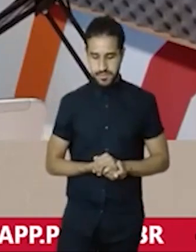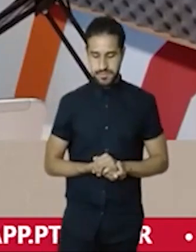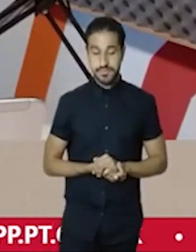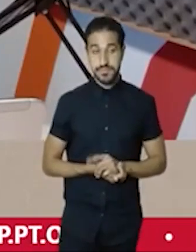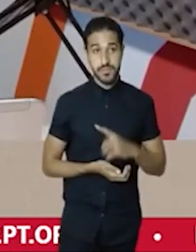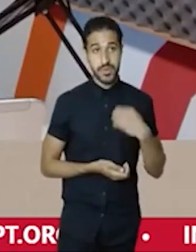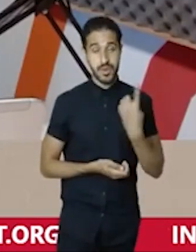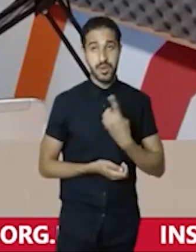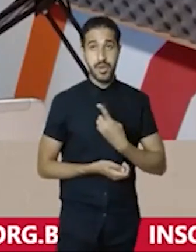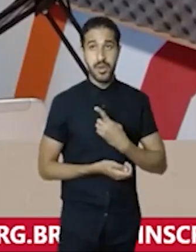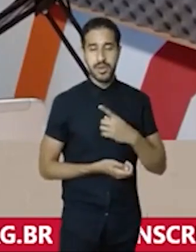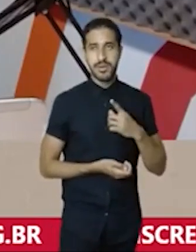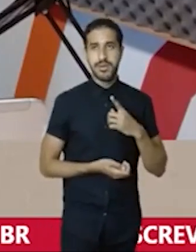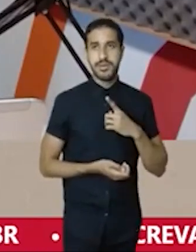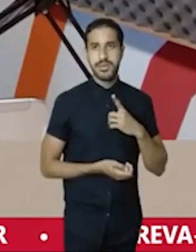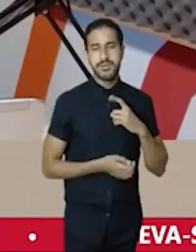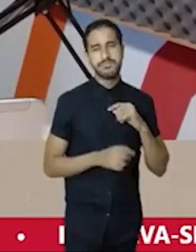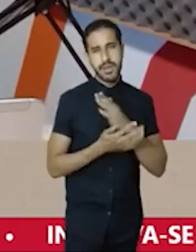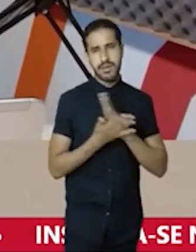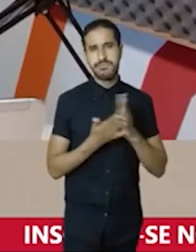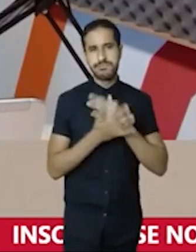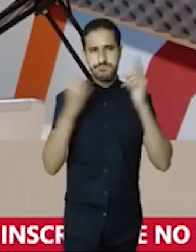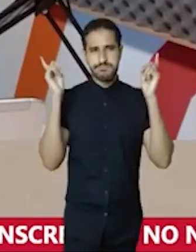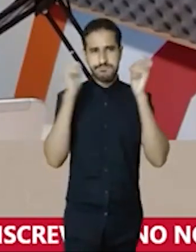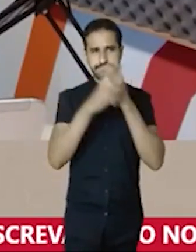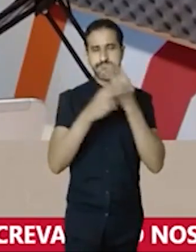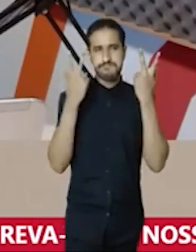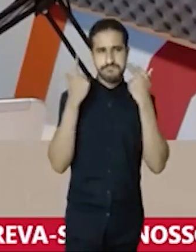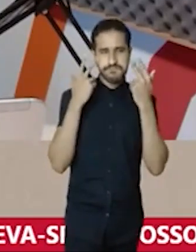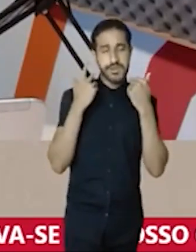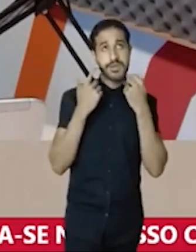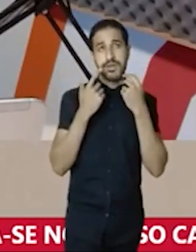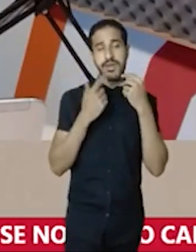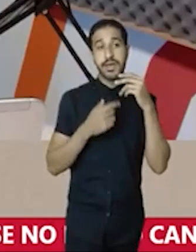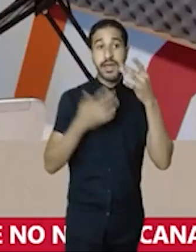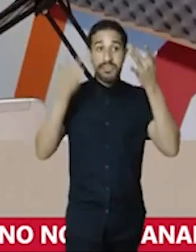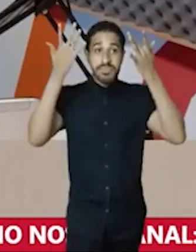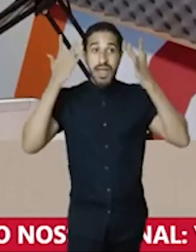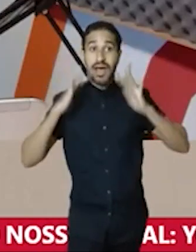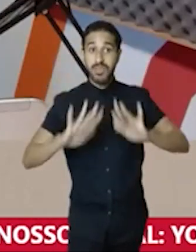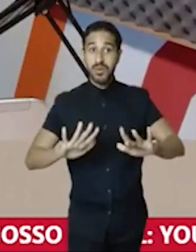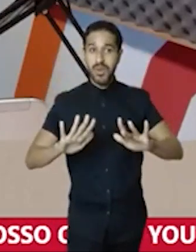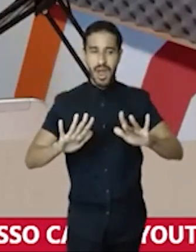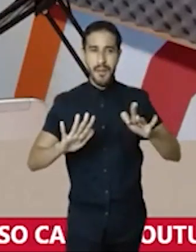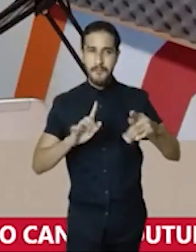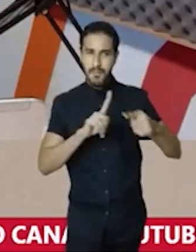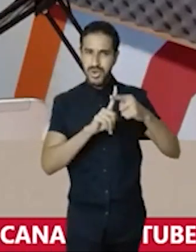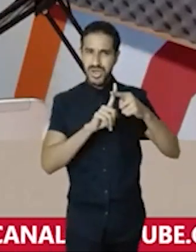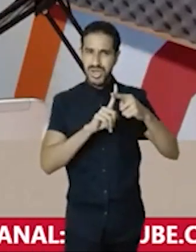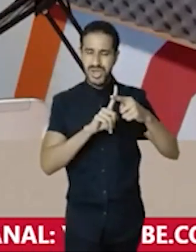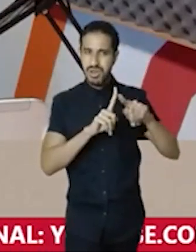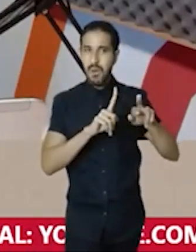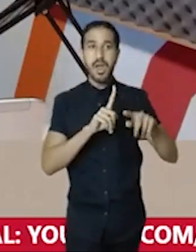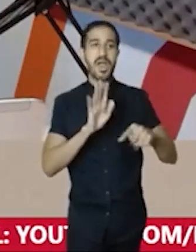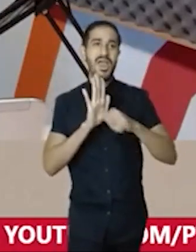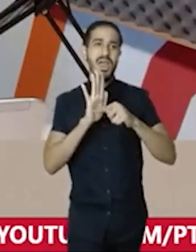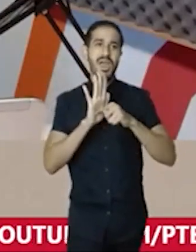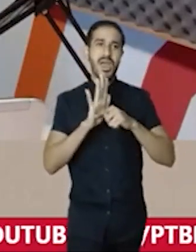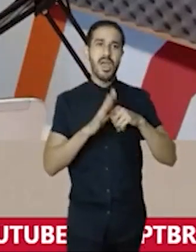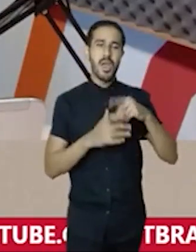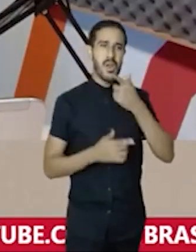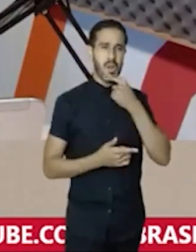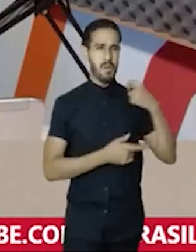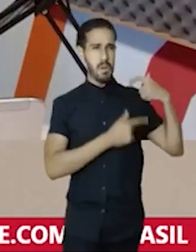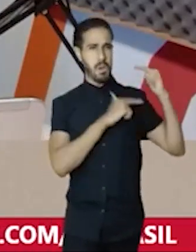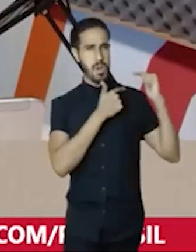A gente tem as dificuldades naturais. Eu digo naturais, gente, não de forma positiva, é de forma negativa mesmo, né? O patriarcado,